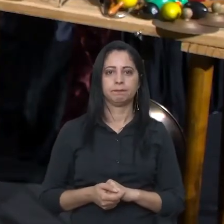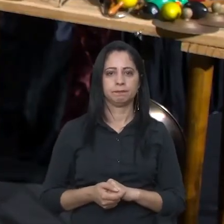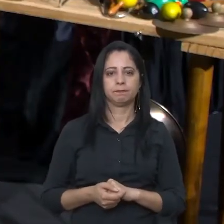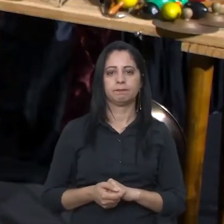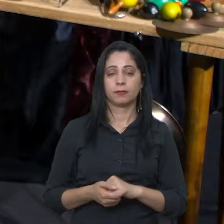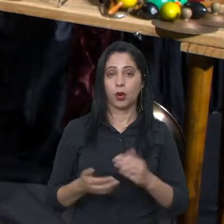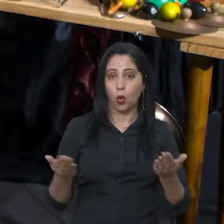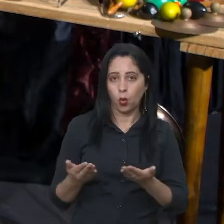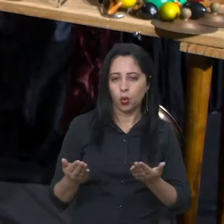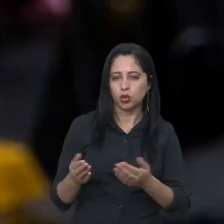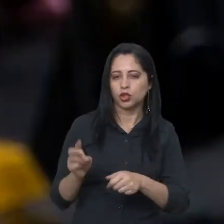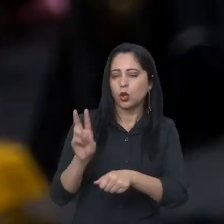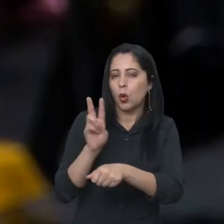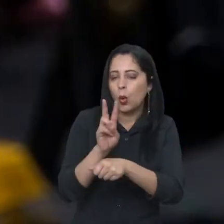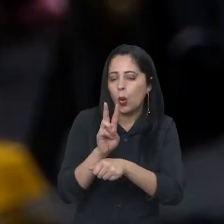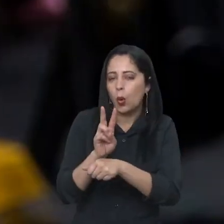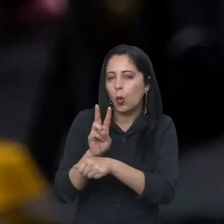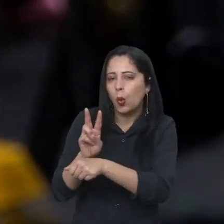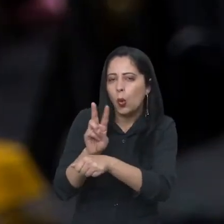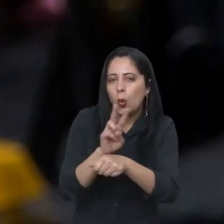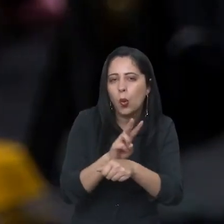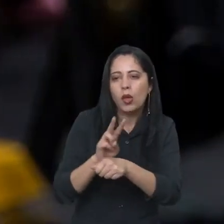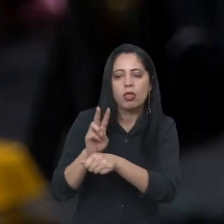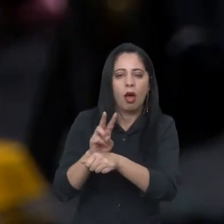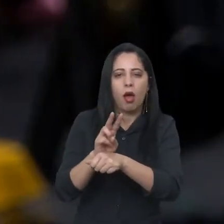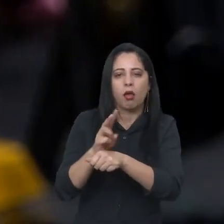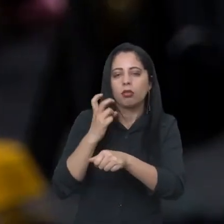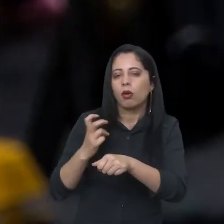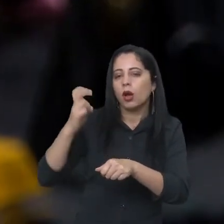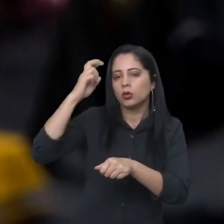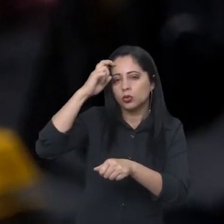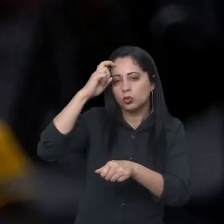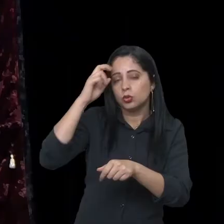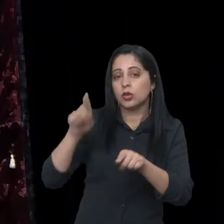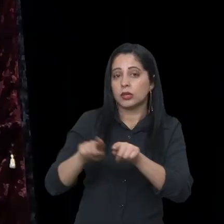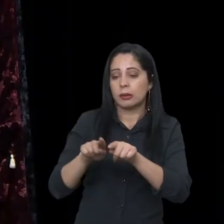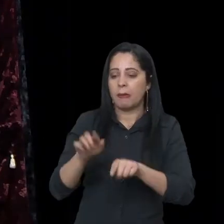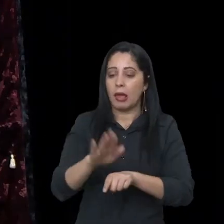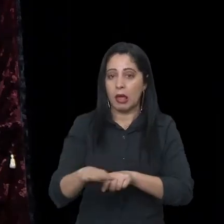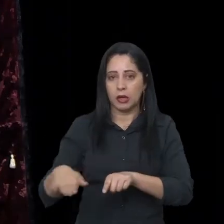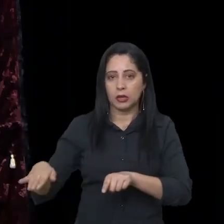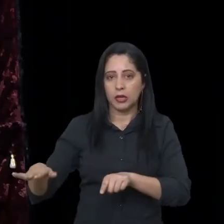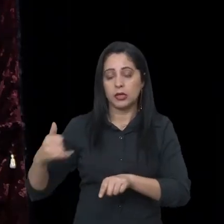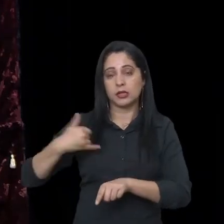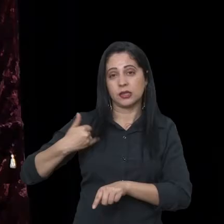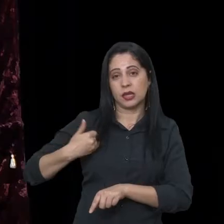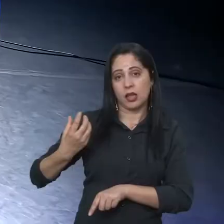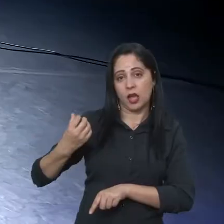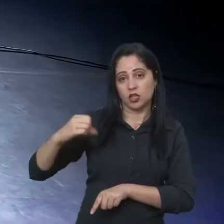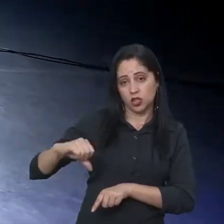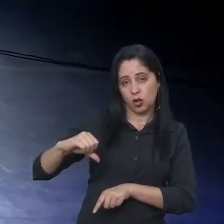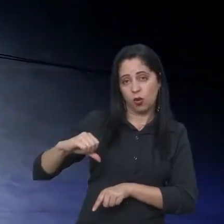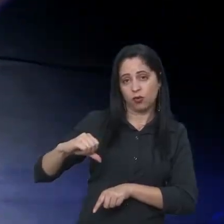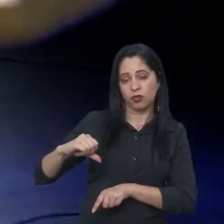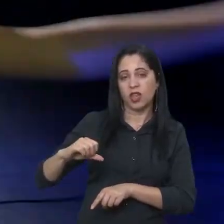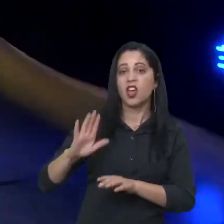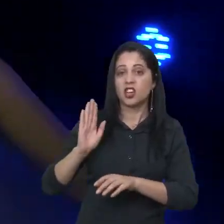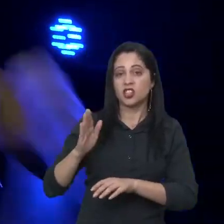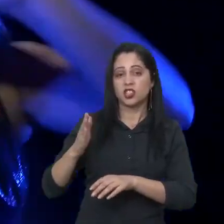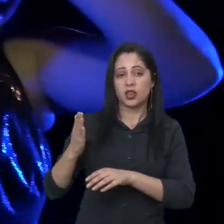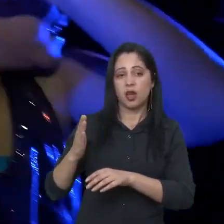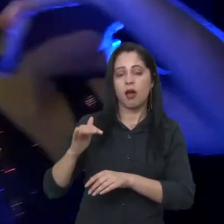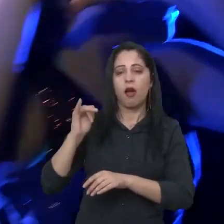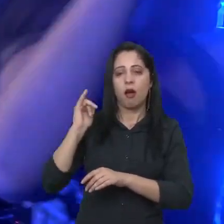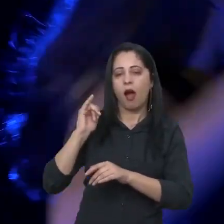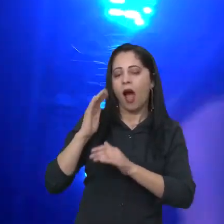com a cultura hoje é a criação de um futuro melhor para crianças como a Jade, que com apenas 9 anos já ajuda a contar